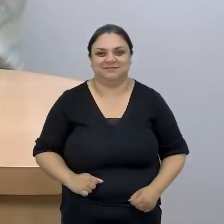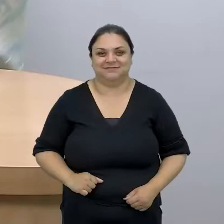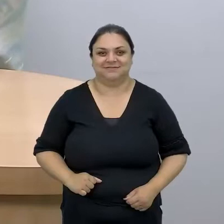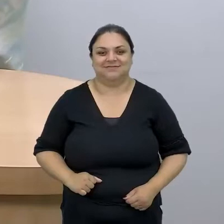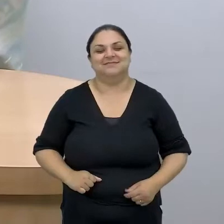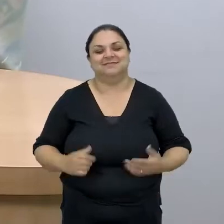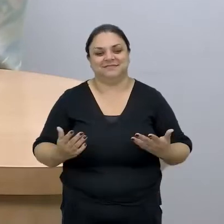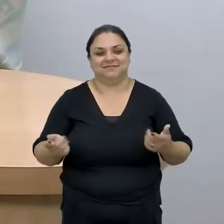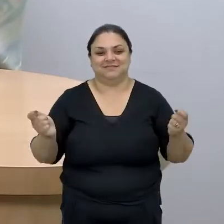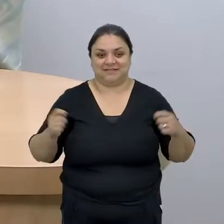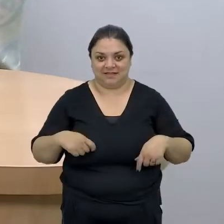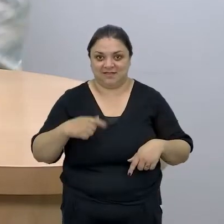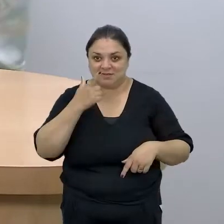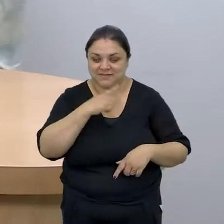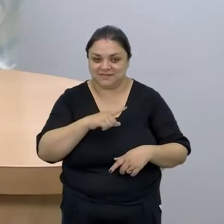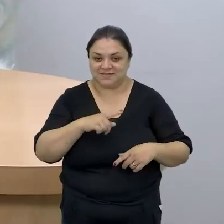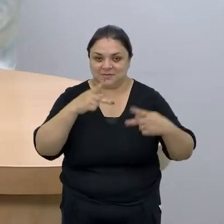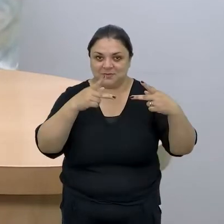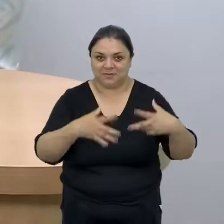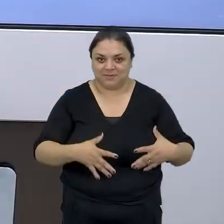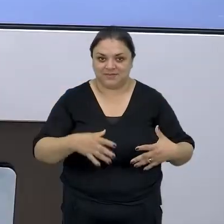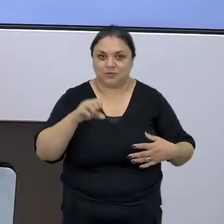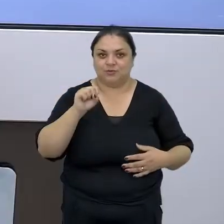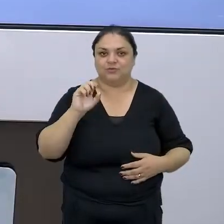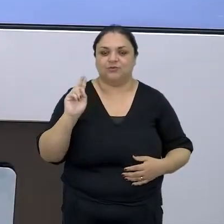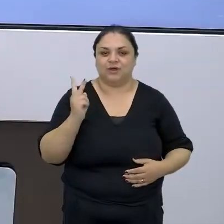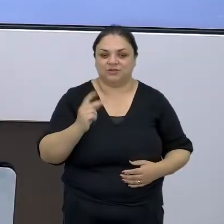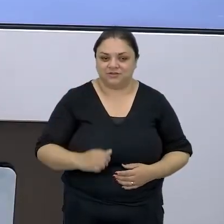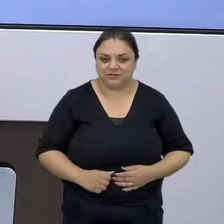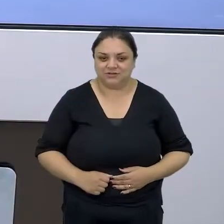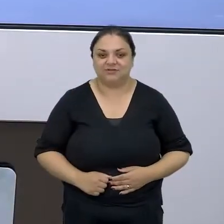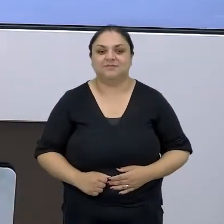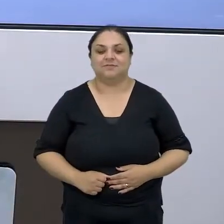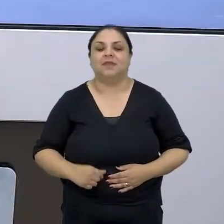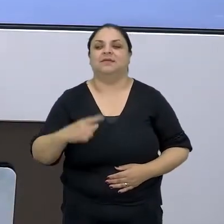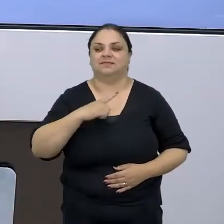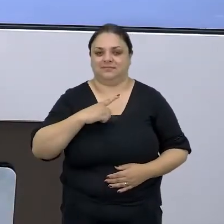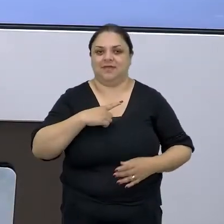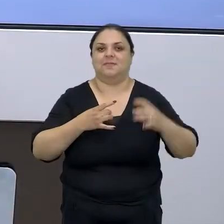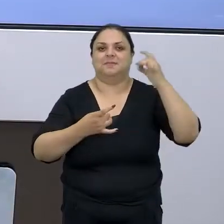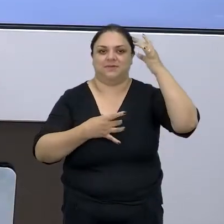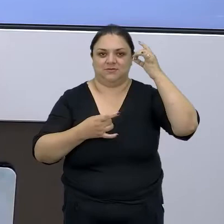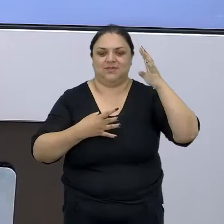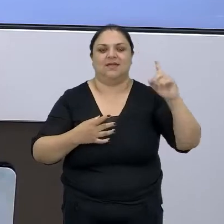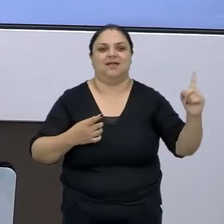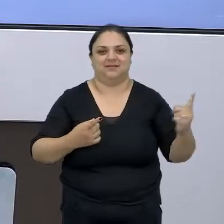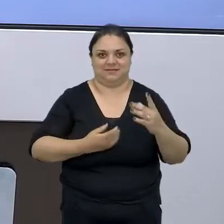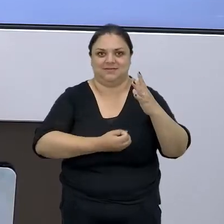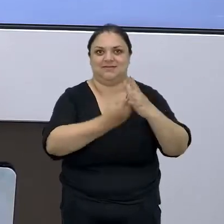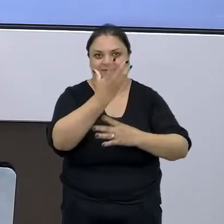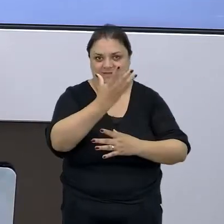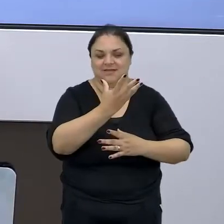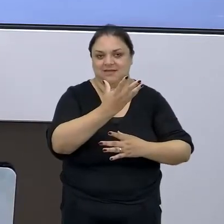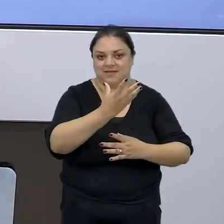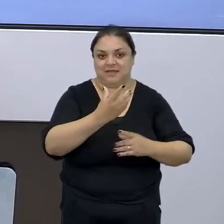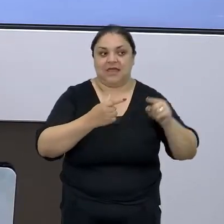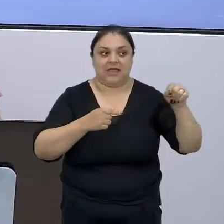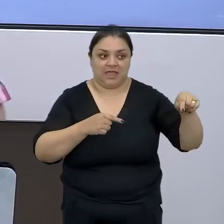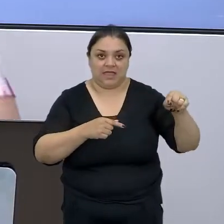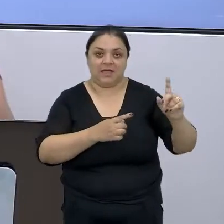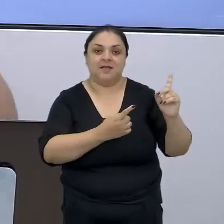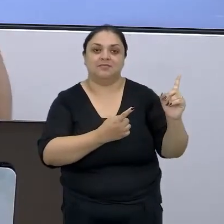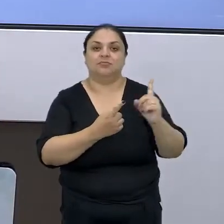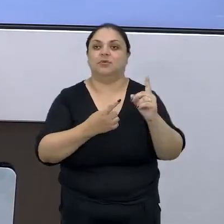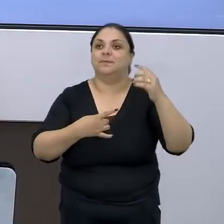fazer. Rolou. Rolou. Então, na verdade, o que é a intenção aqui? Que ele tenha um bonequinho, um personagem lá, e esse personagem ele vai se comunicar com a pessoa que está